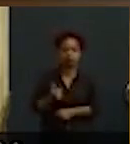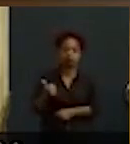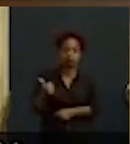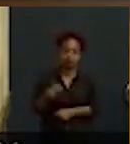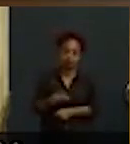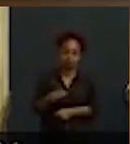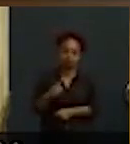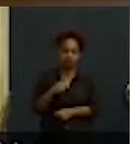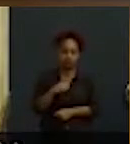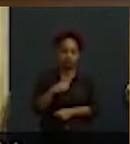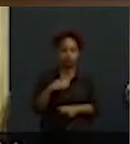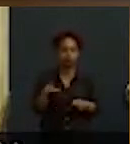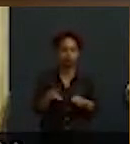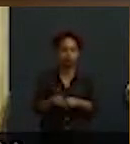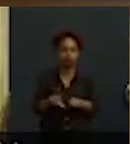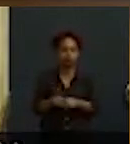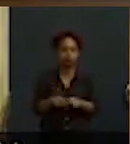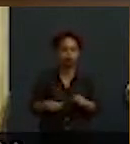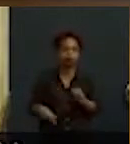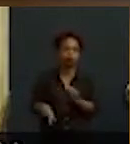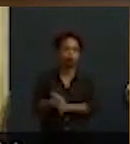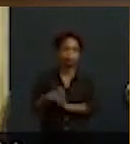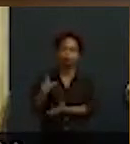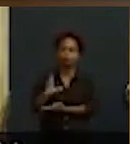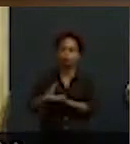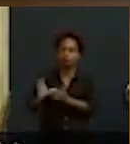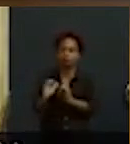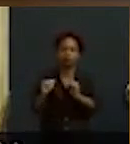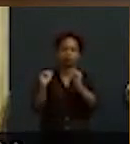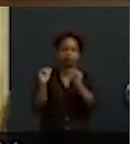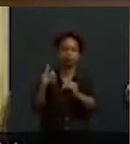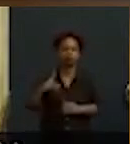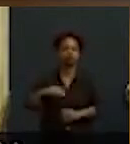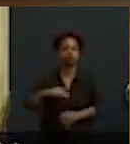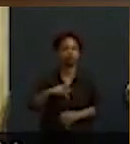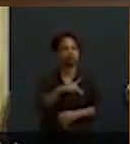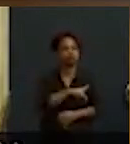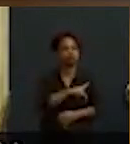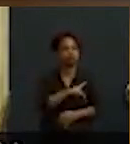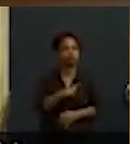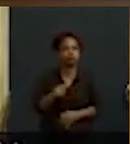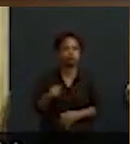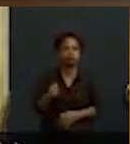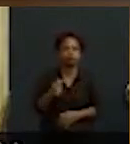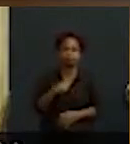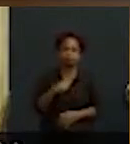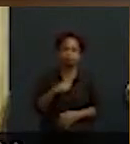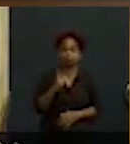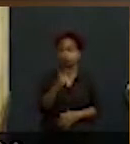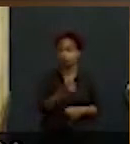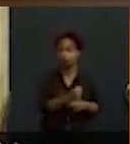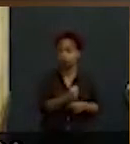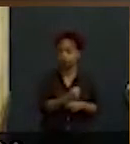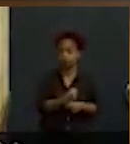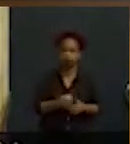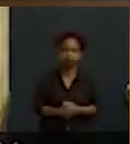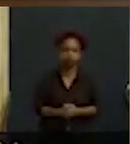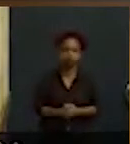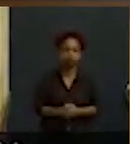2013-2015 e membro do Conselho Superior do Ministério Público por dois biênios,